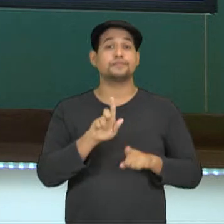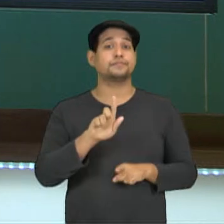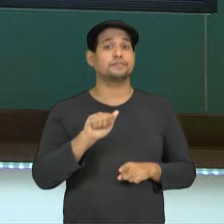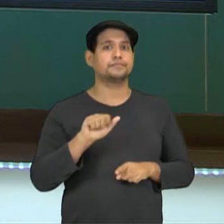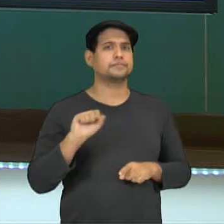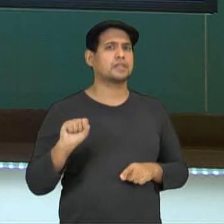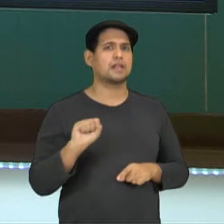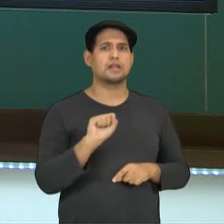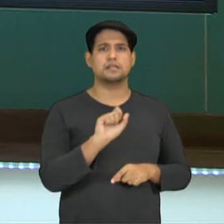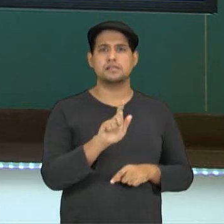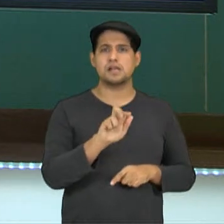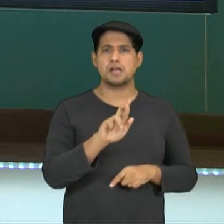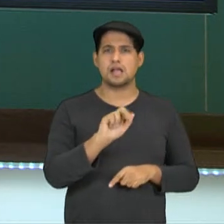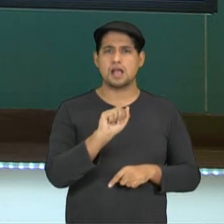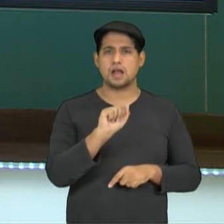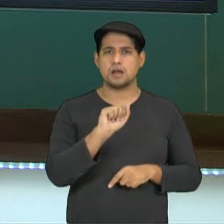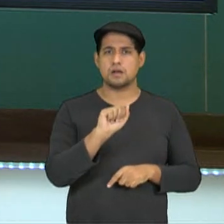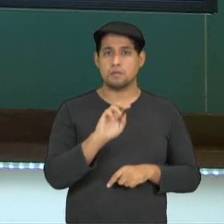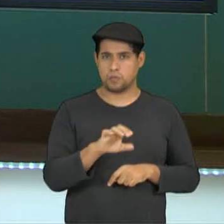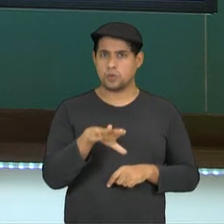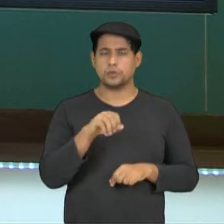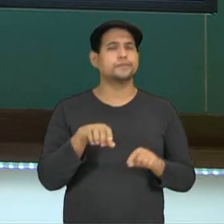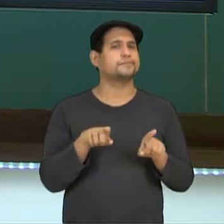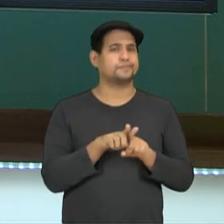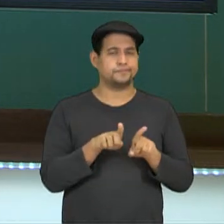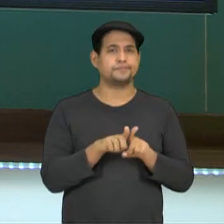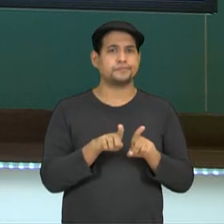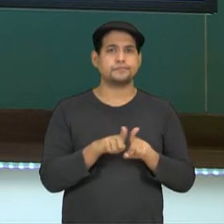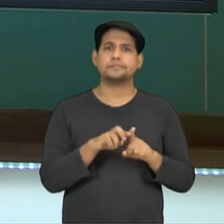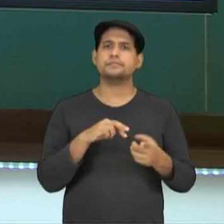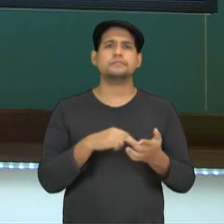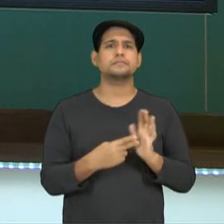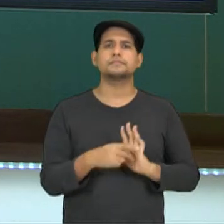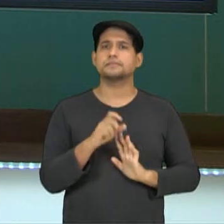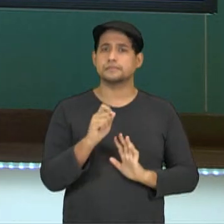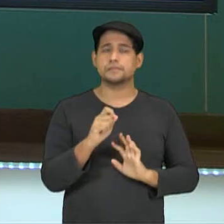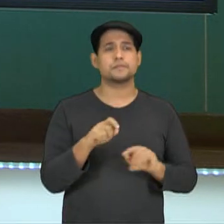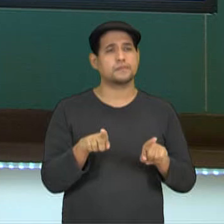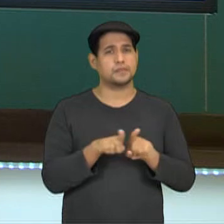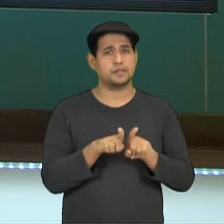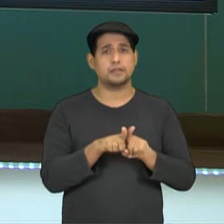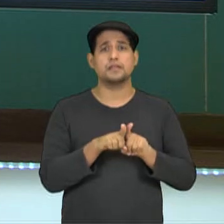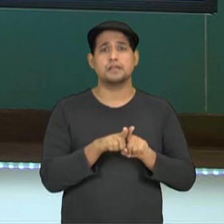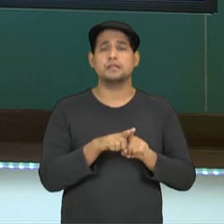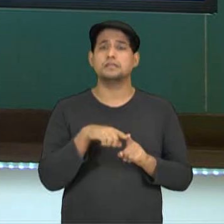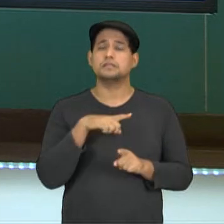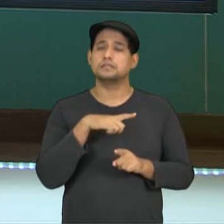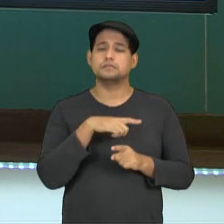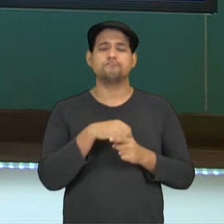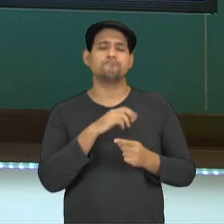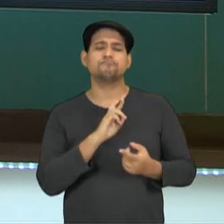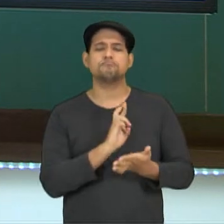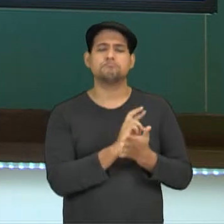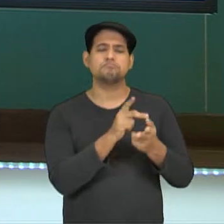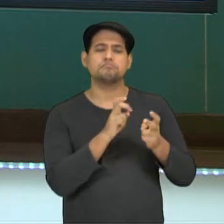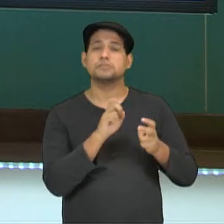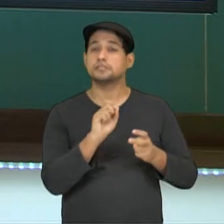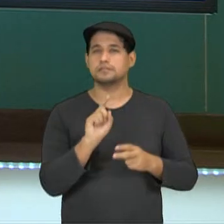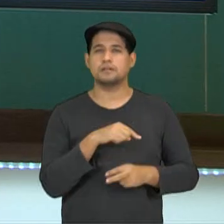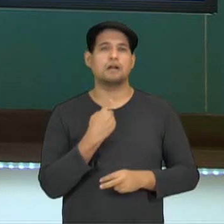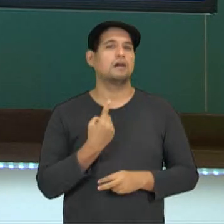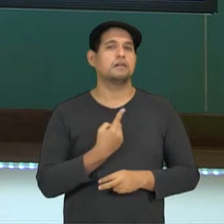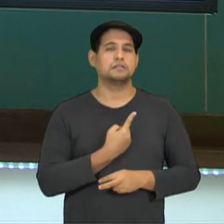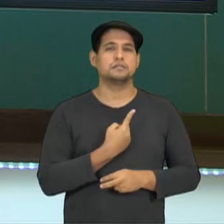é um óxido, que é o dióxido de carbono, um gás muito conhecido, né? Inclusive resultado aí da